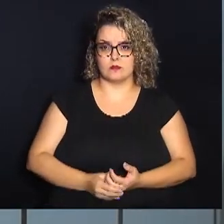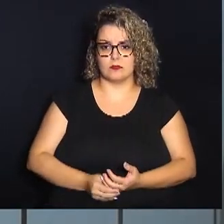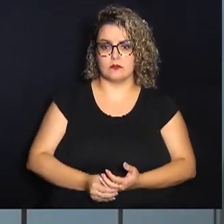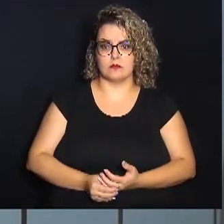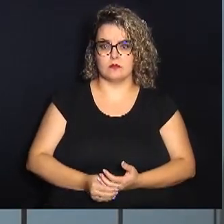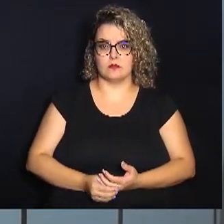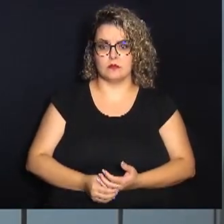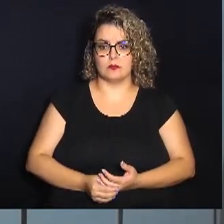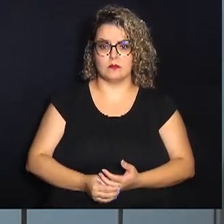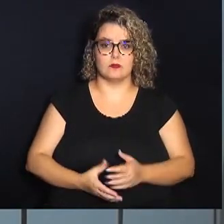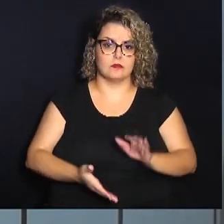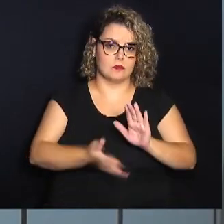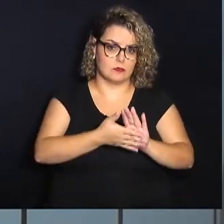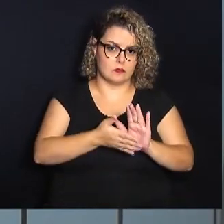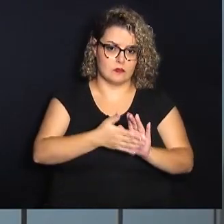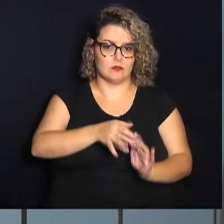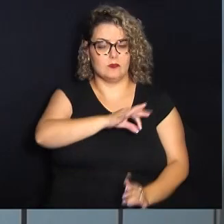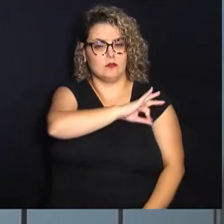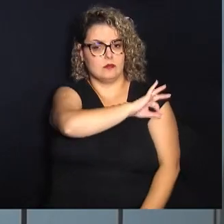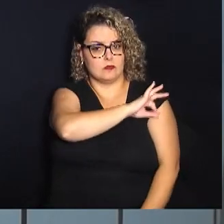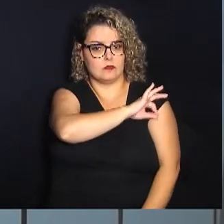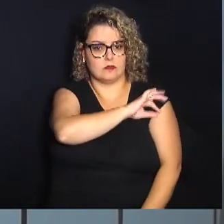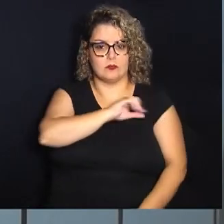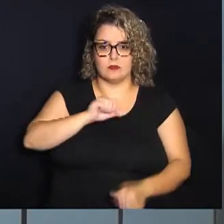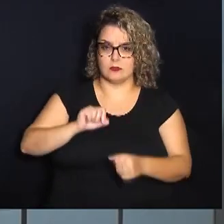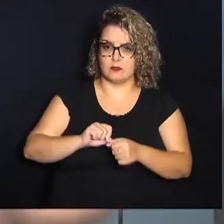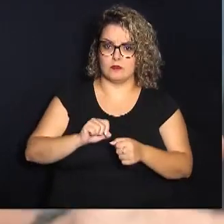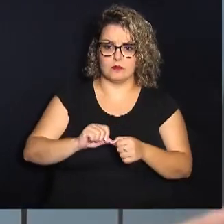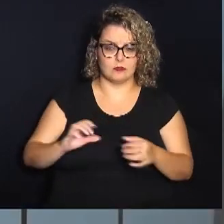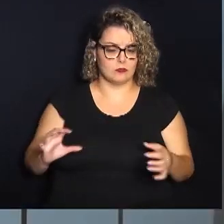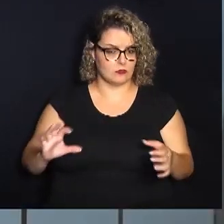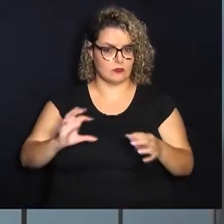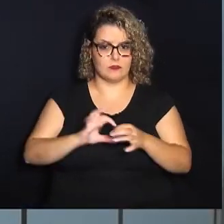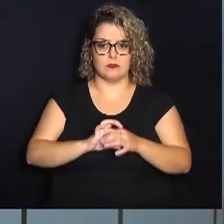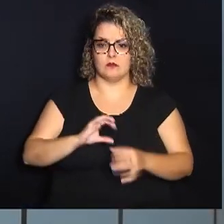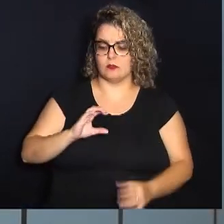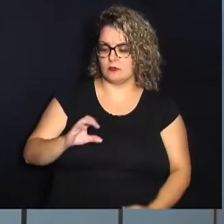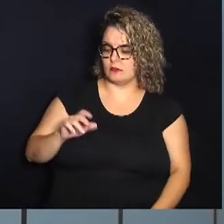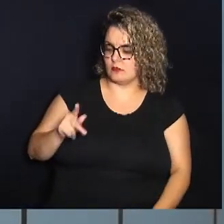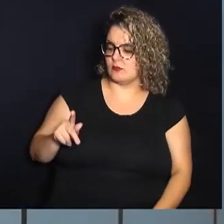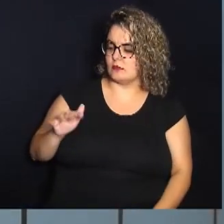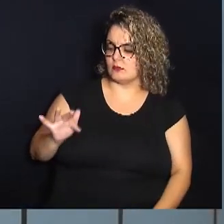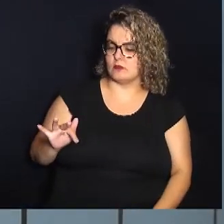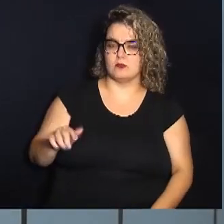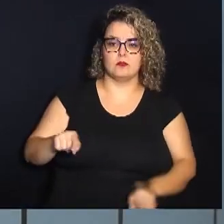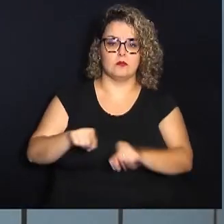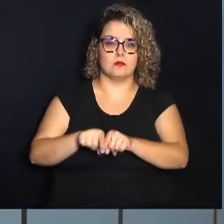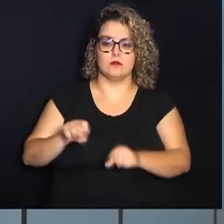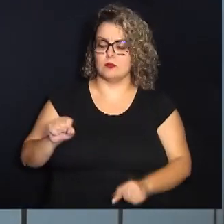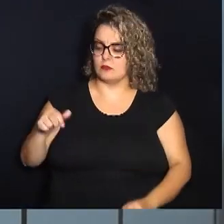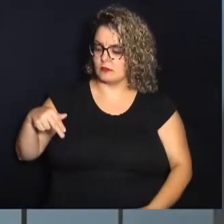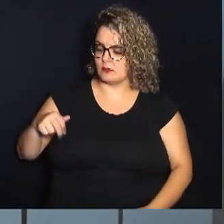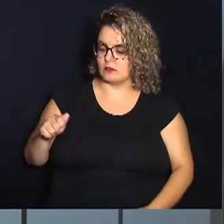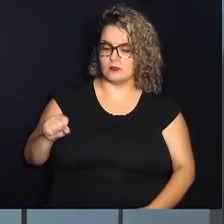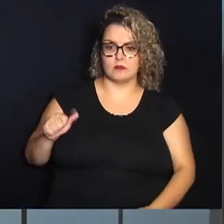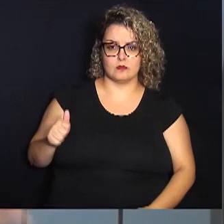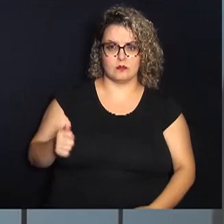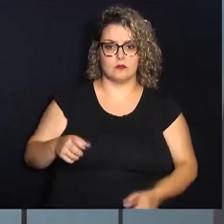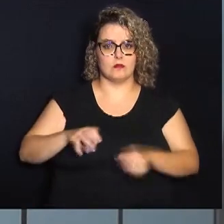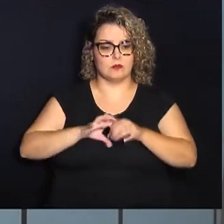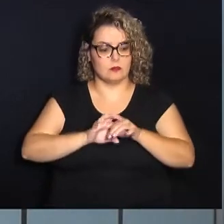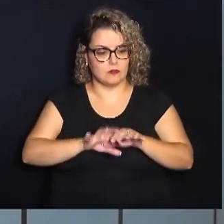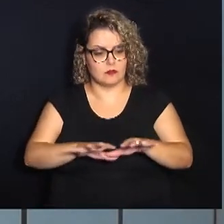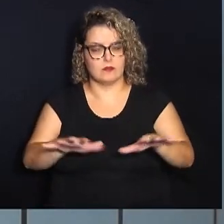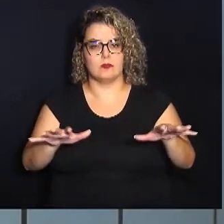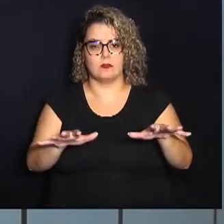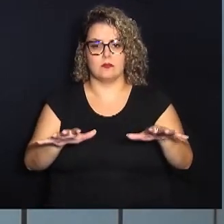propus para a prefeitura para que ela fizesse um convênio, tanto com a CPFL como com a Sanasa, para distribuir isso para o povo. Agora,